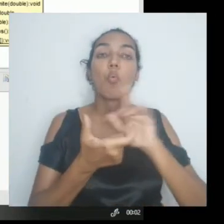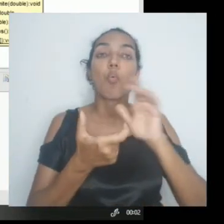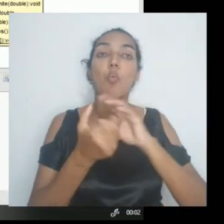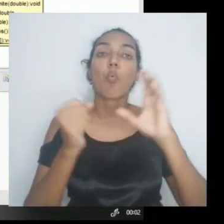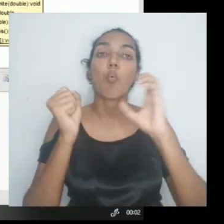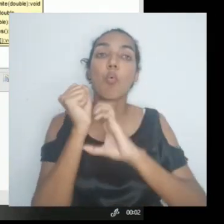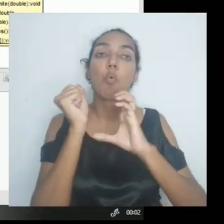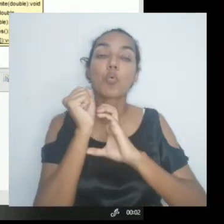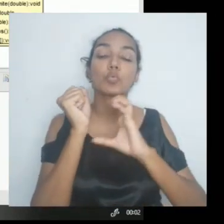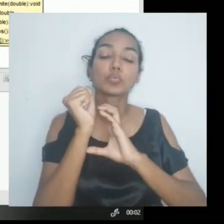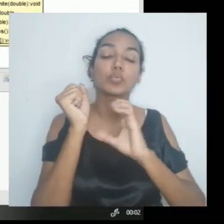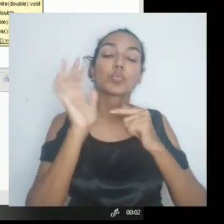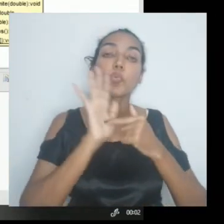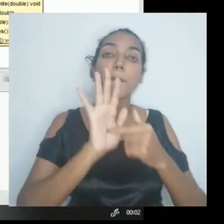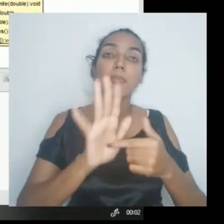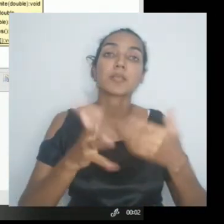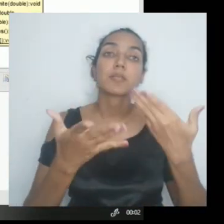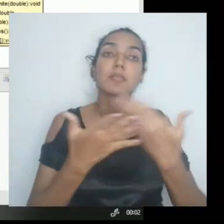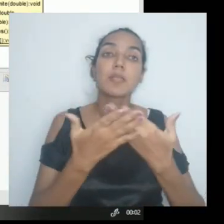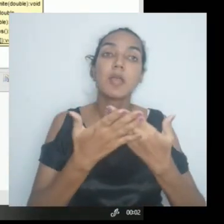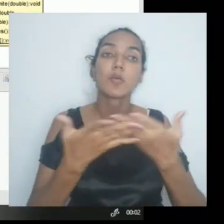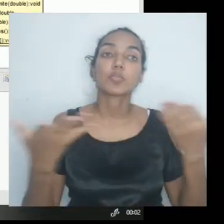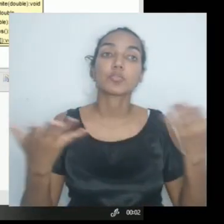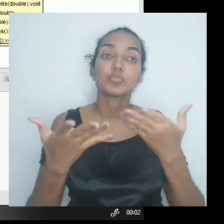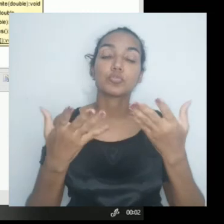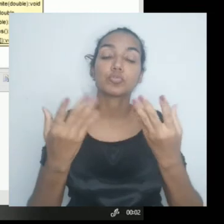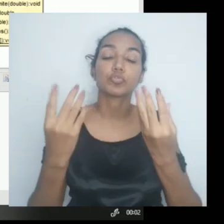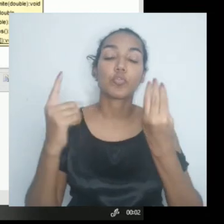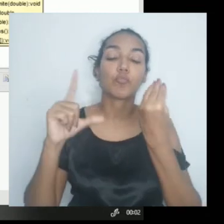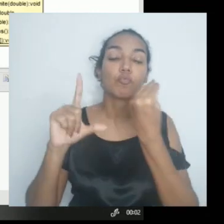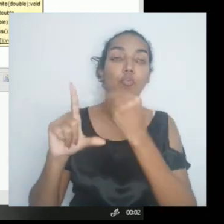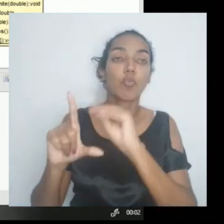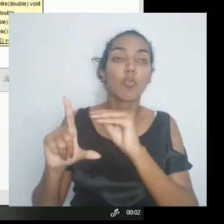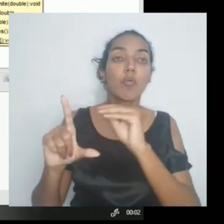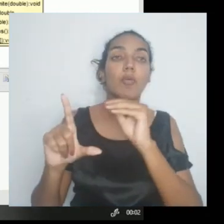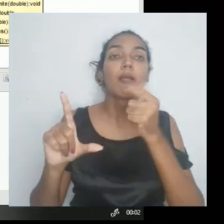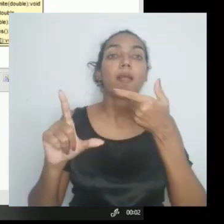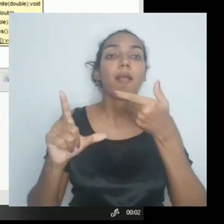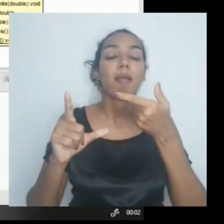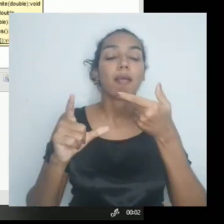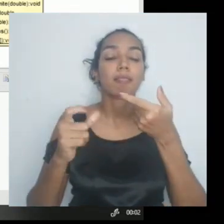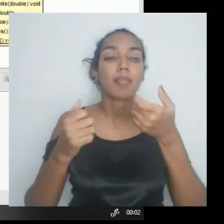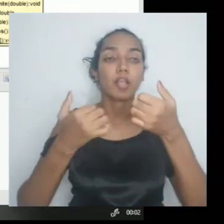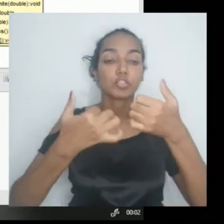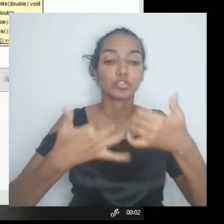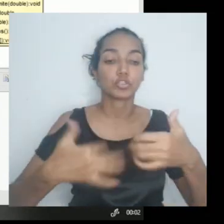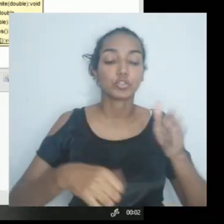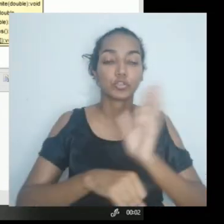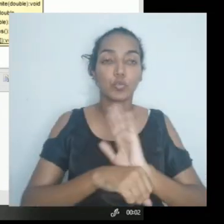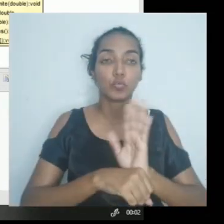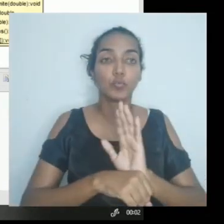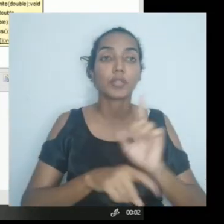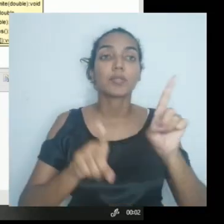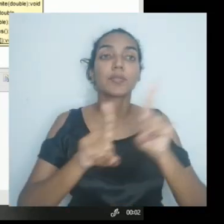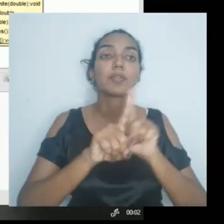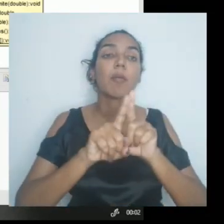vídeo quanto no Google Classroom. Espero que vocês tenham acompanhado até